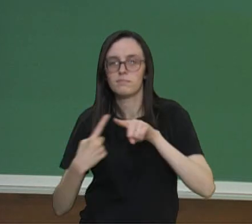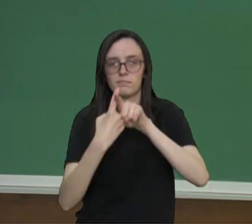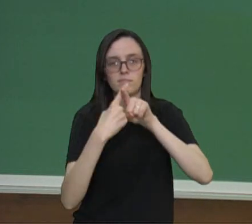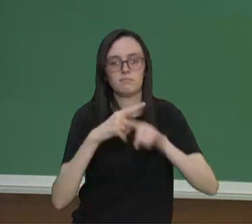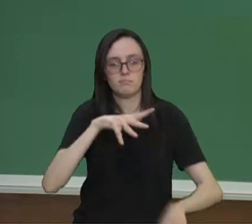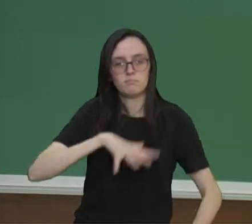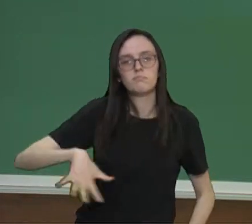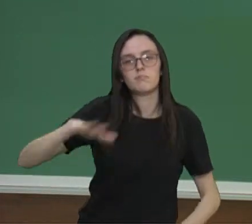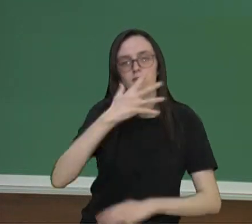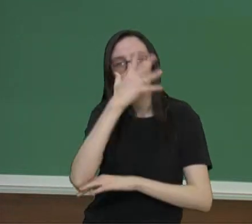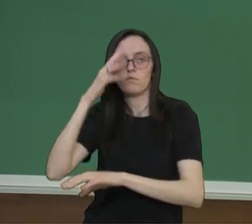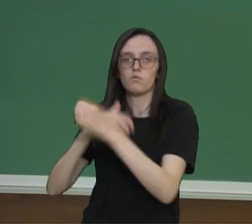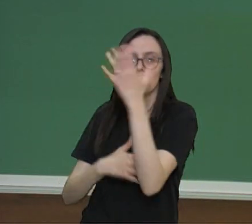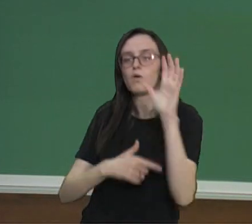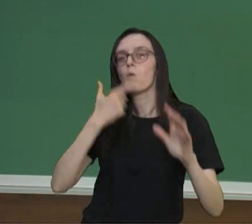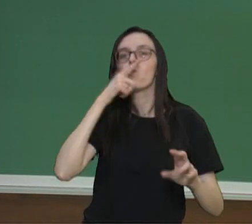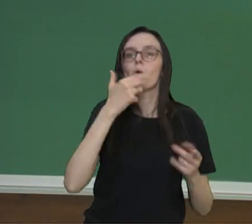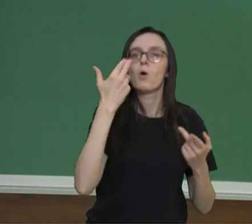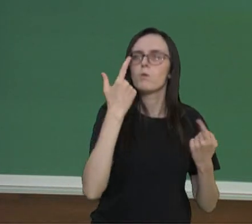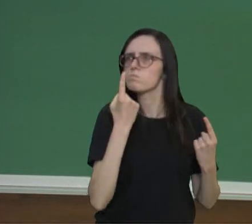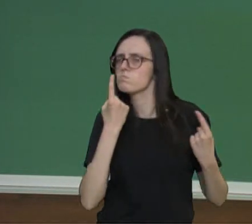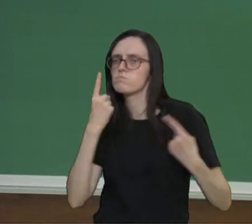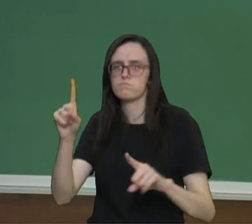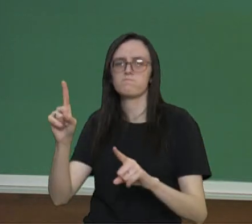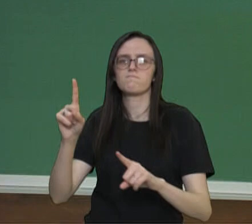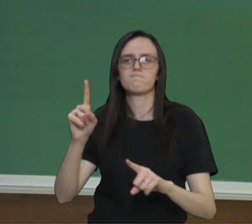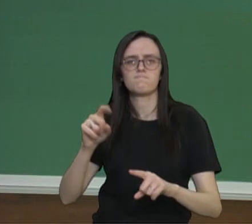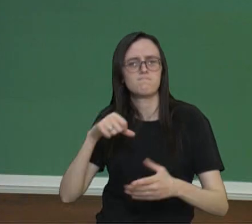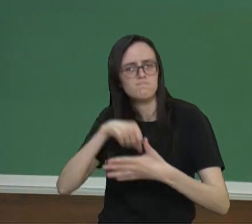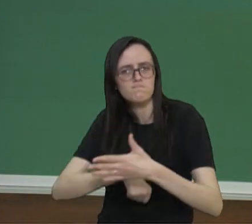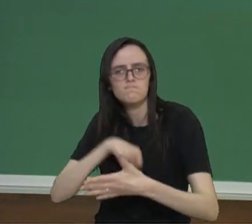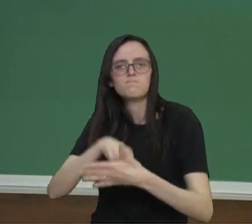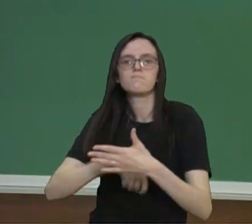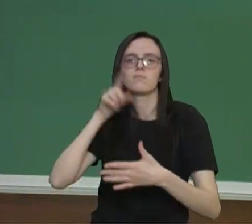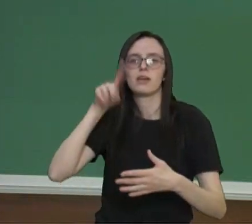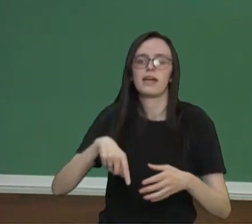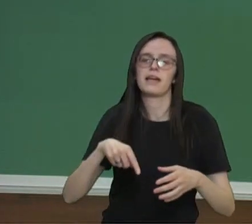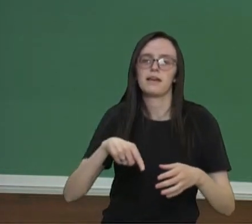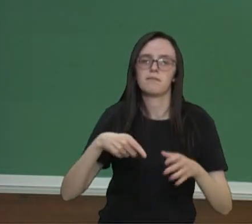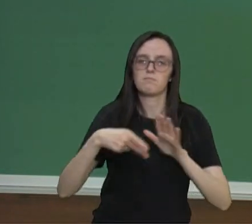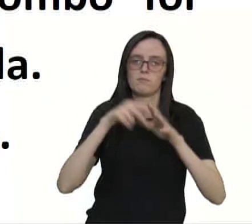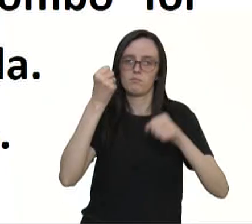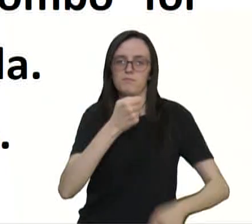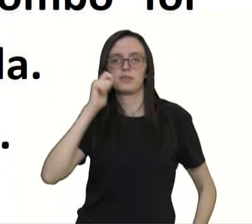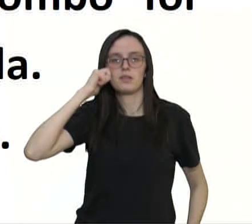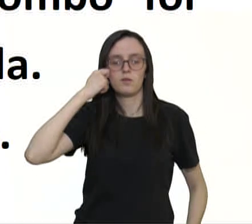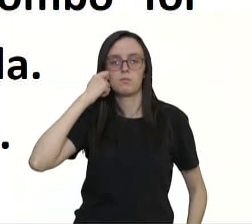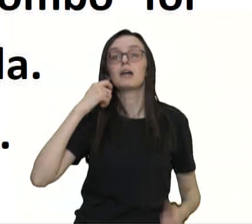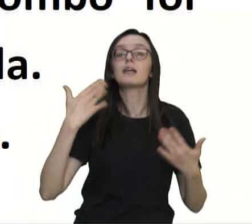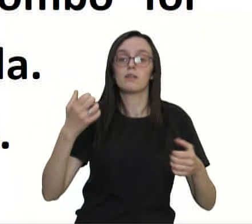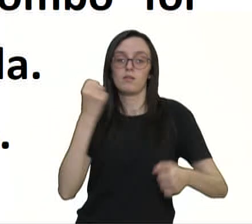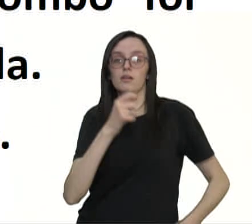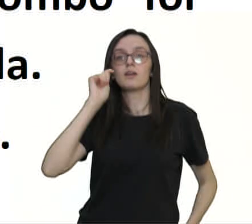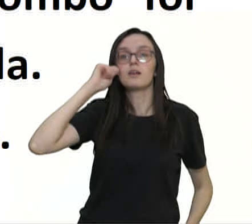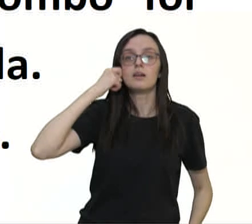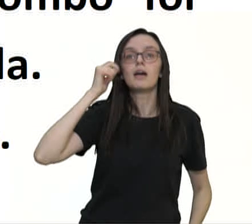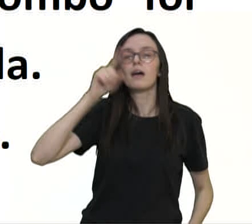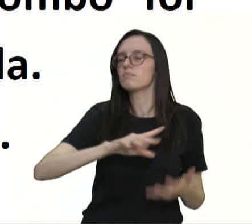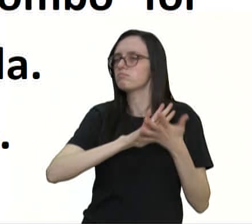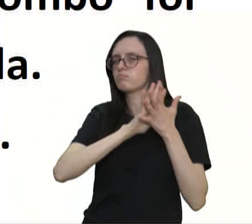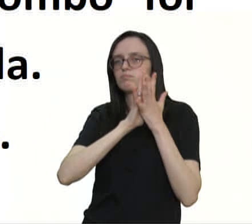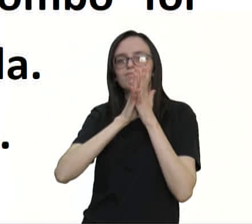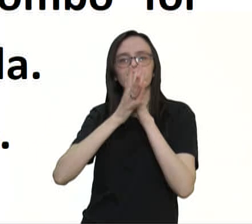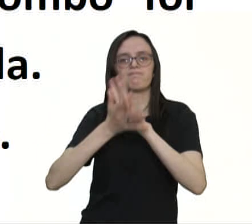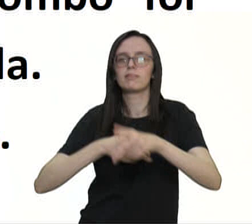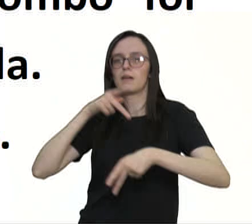meio de floresta para poder enfrentar esses quilombolas. Então, o quilombo foi totalmente destruído